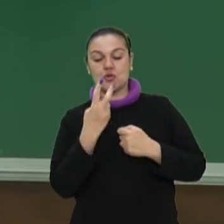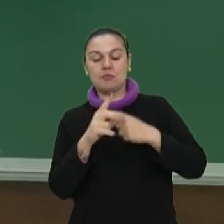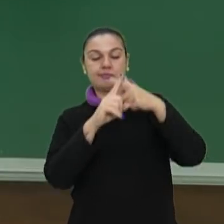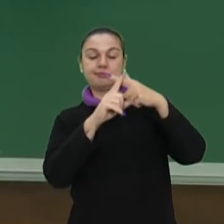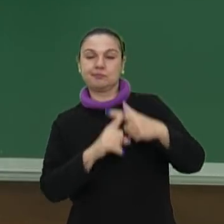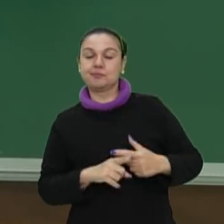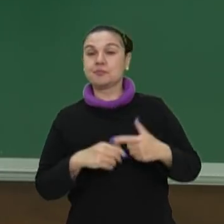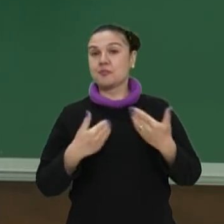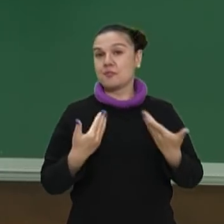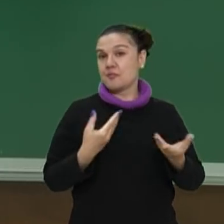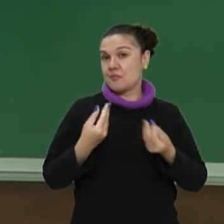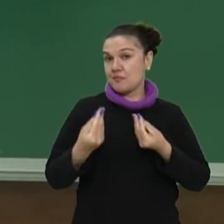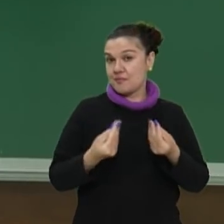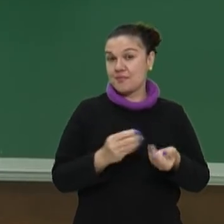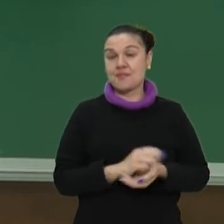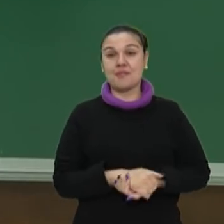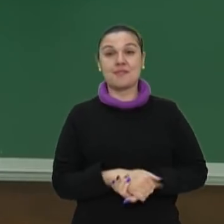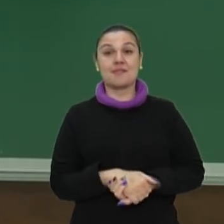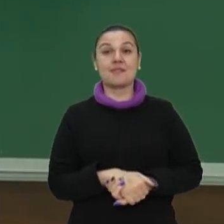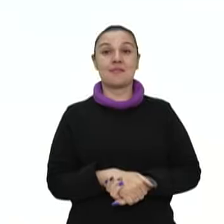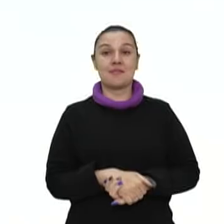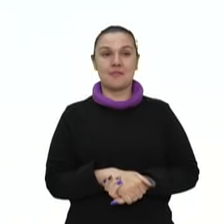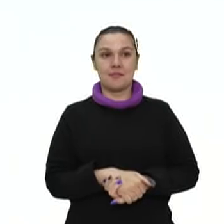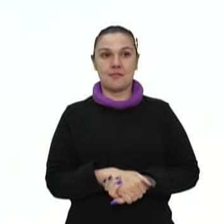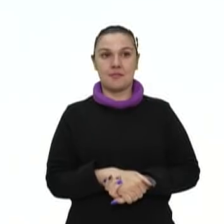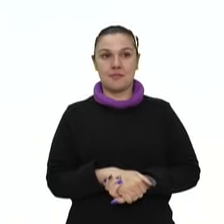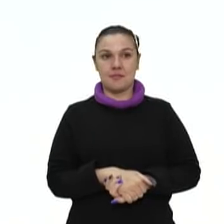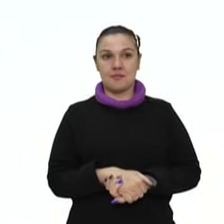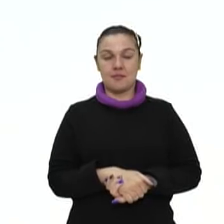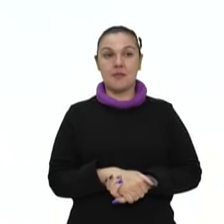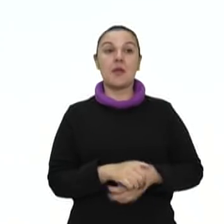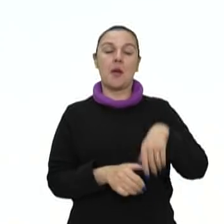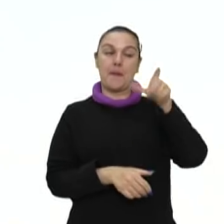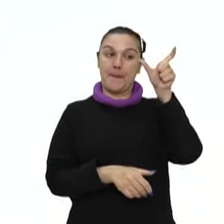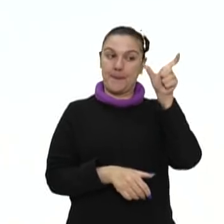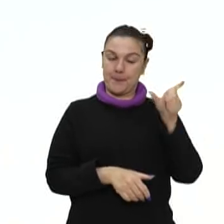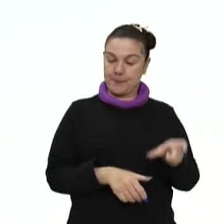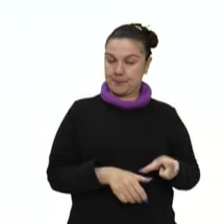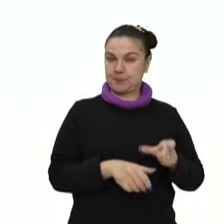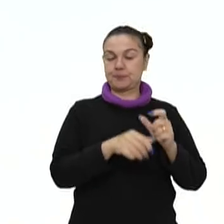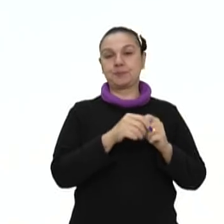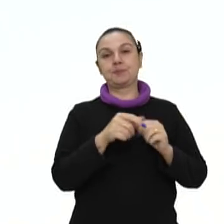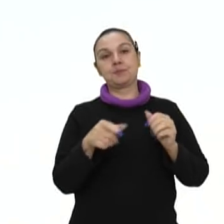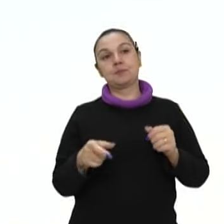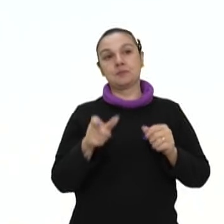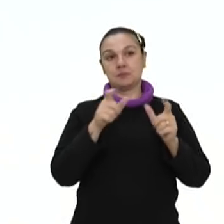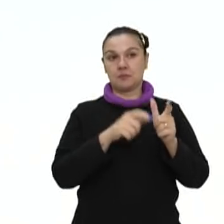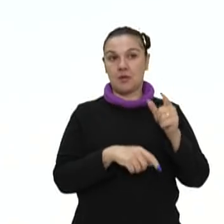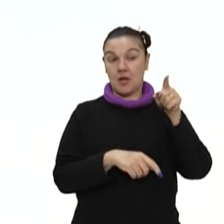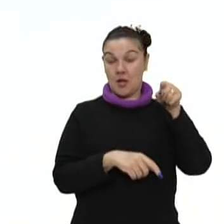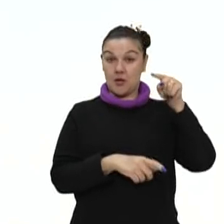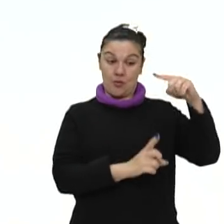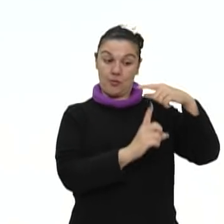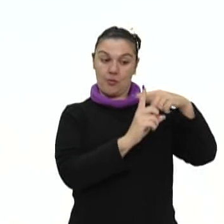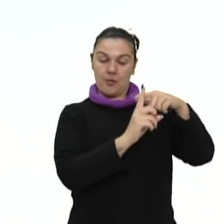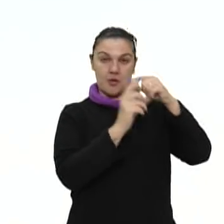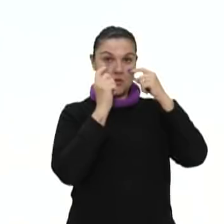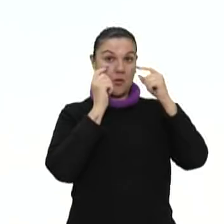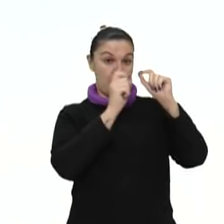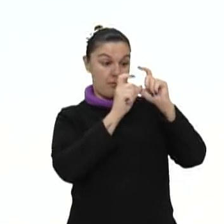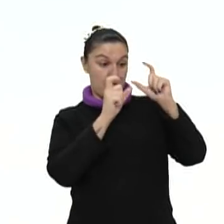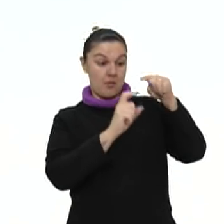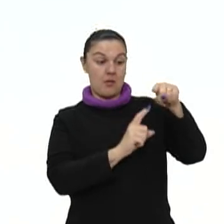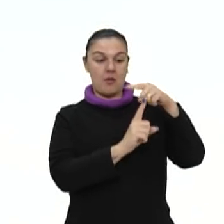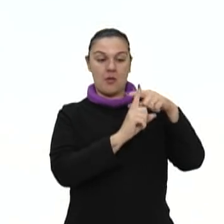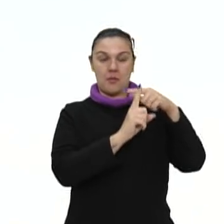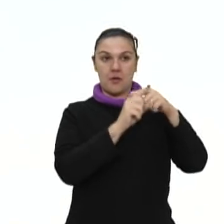x2? Multiplicar uma pela outra. Então, aqui está a primeira raiz, né, o valor de x1, que é com o mais, perceba que aqui tem o